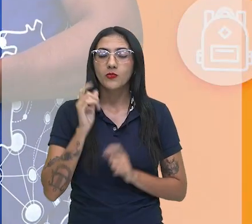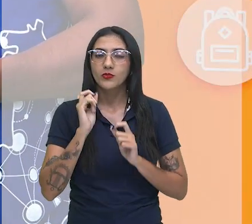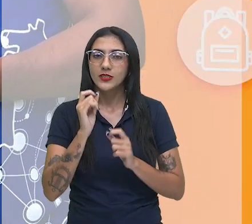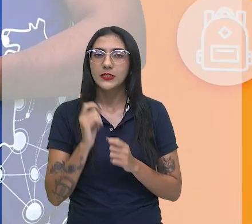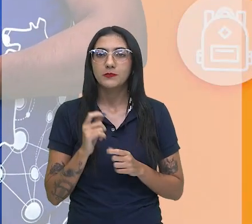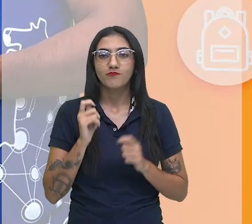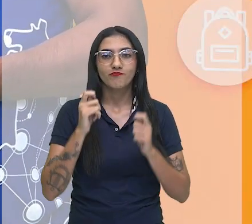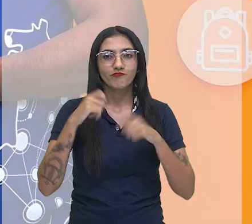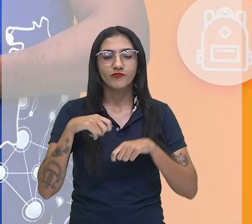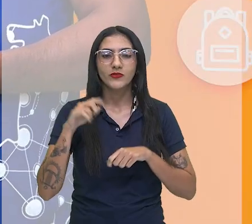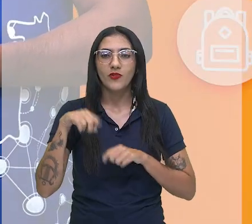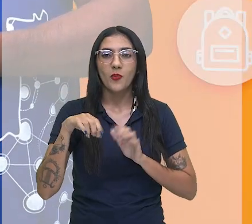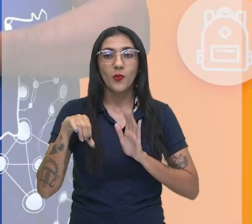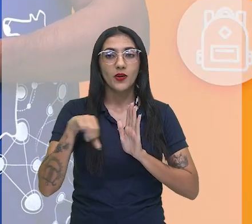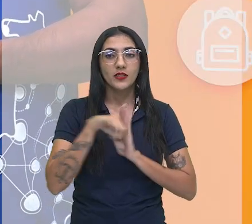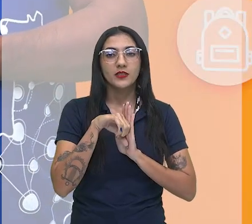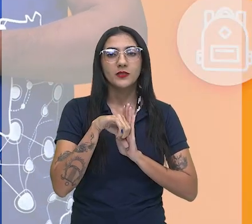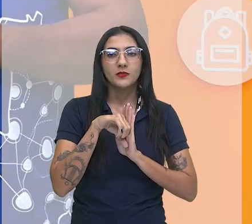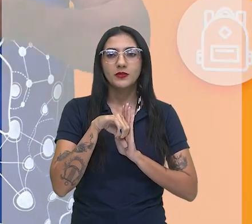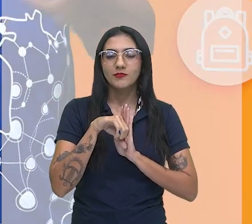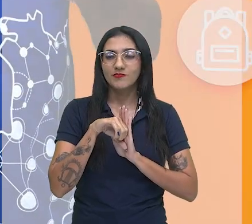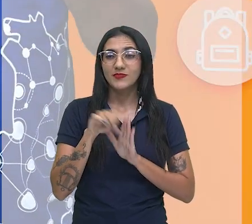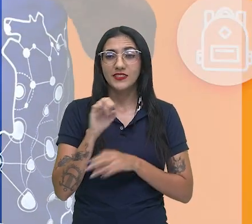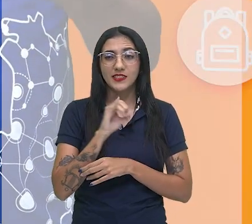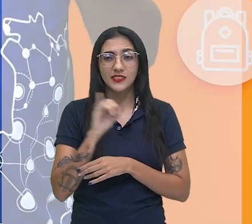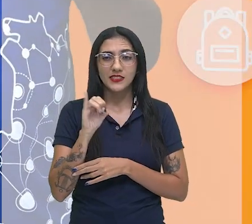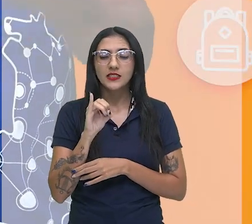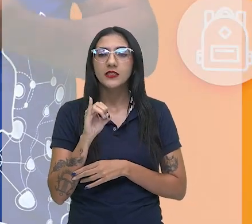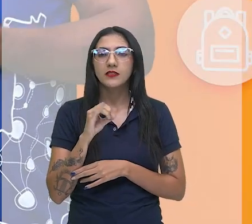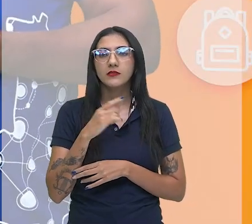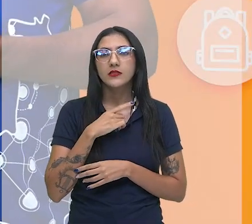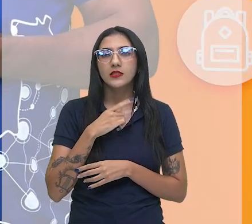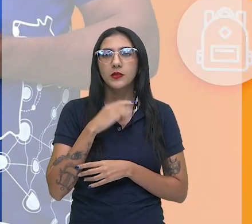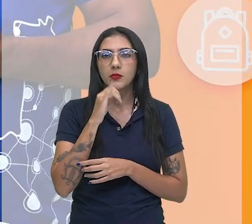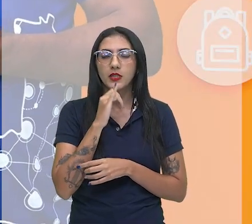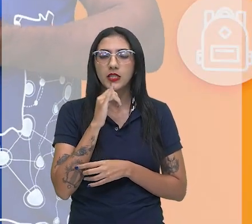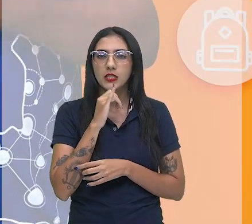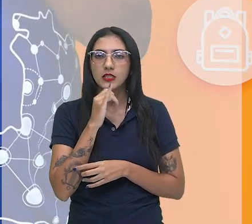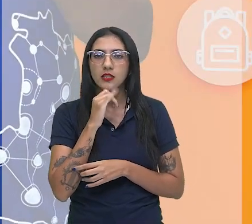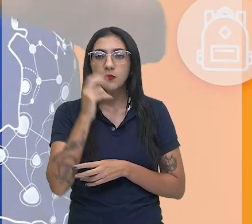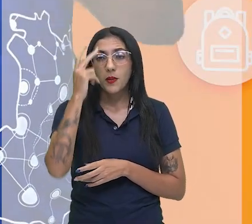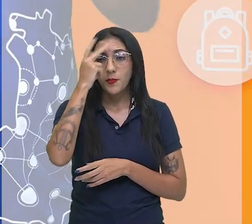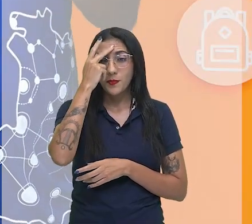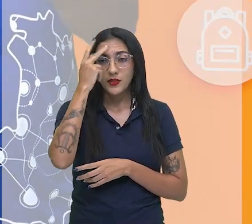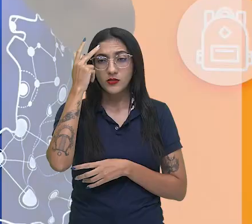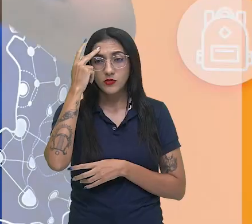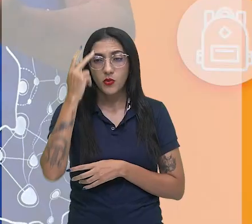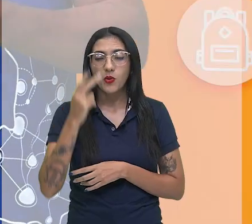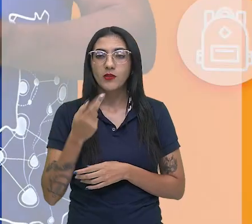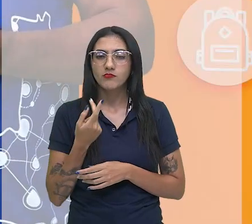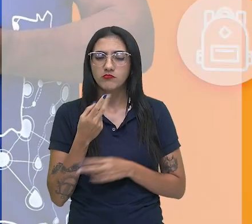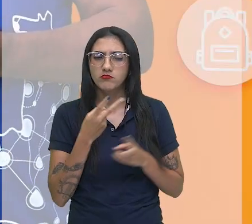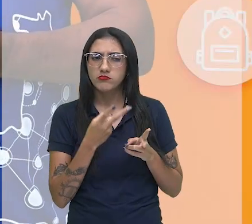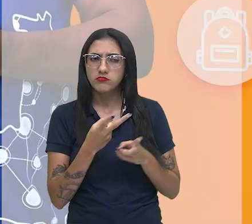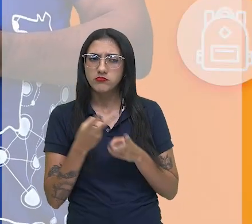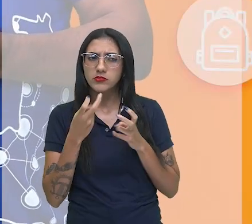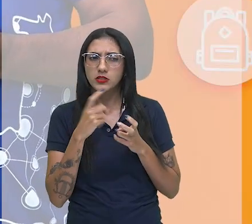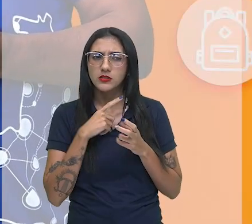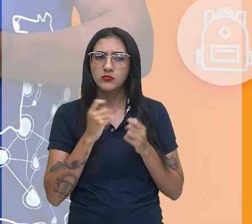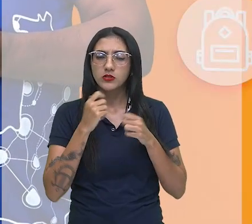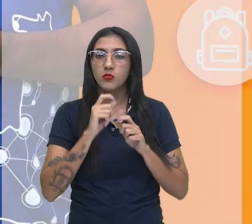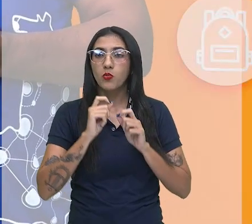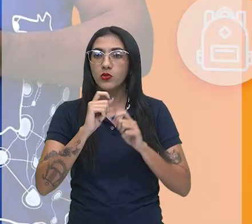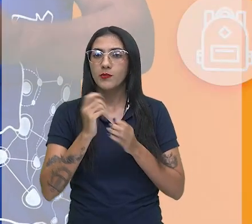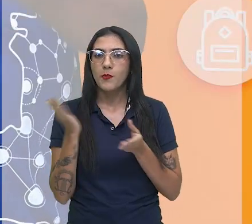crime. Né? E se alguém estiver mais ousado, ele pode enquadrar a pessoa na